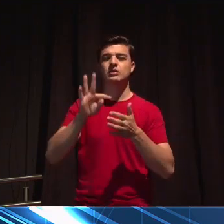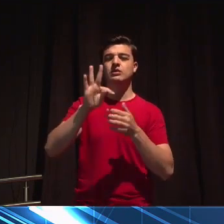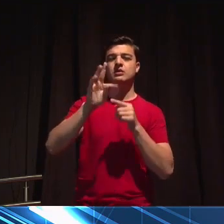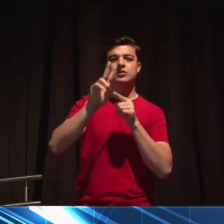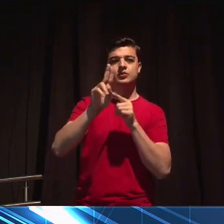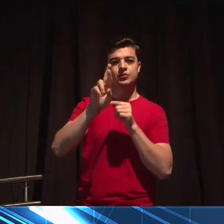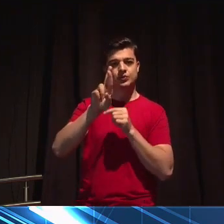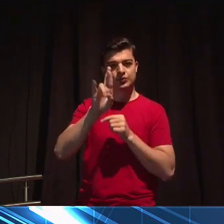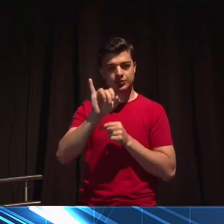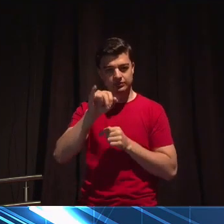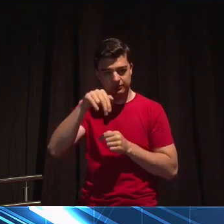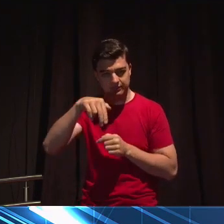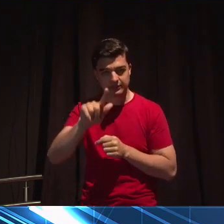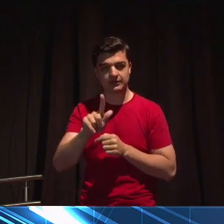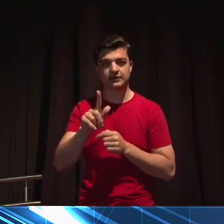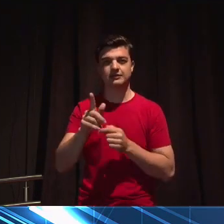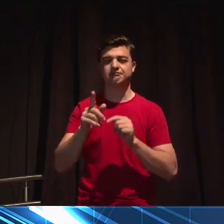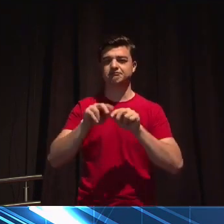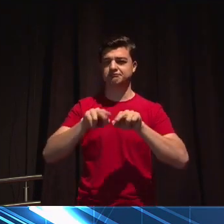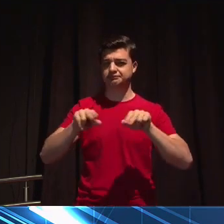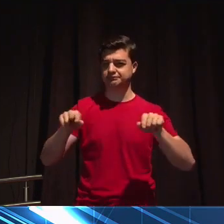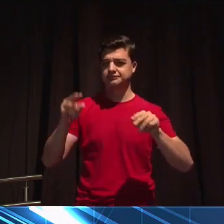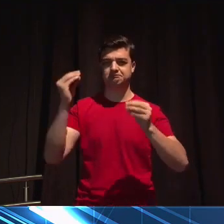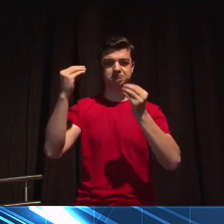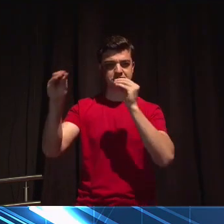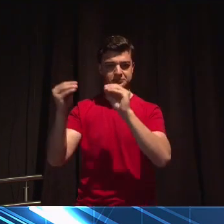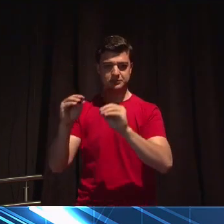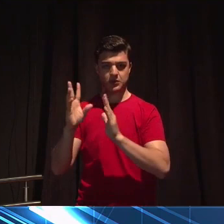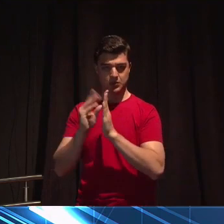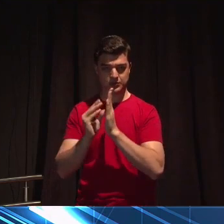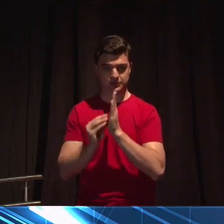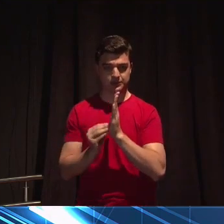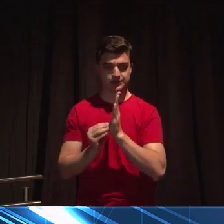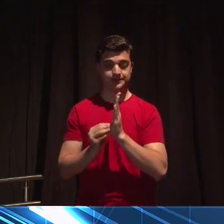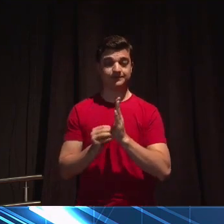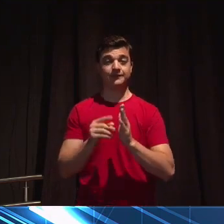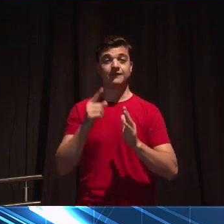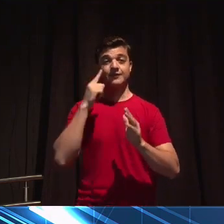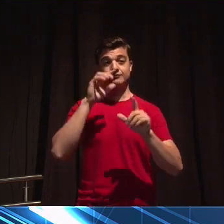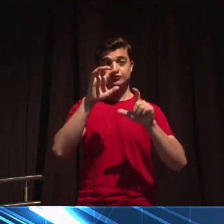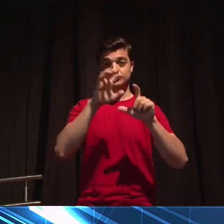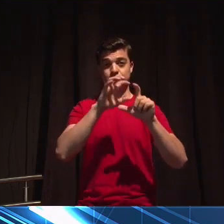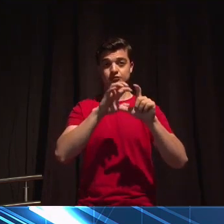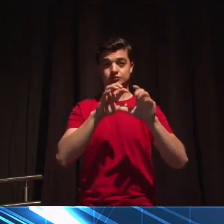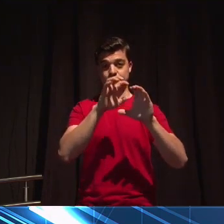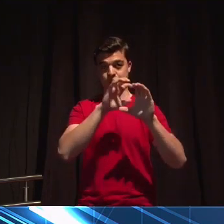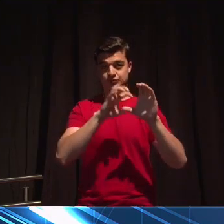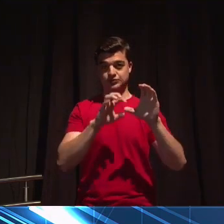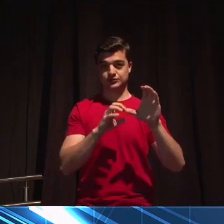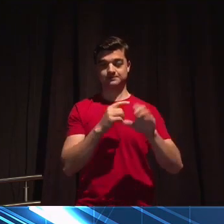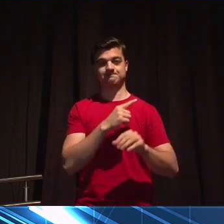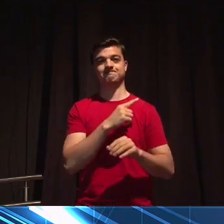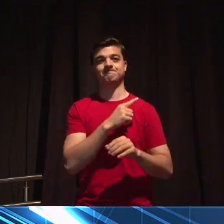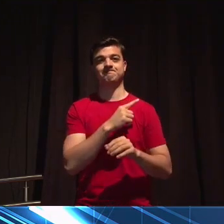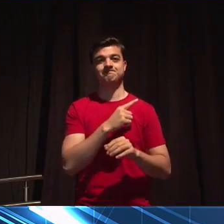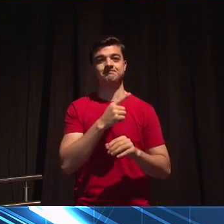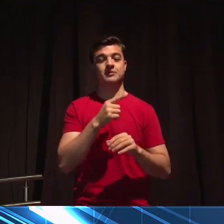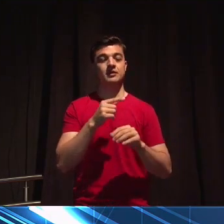Então, caramba, quebrou meu Linktree ali, mas tem um QR Code. E também vocês podem me adicionar no LinkedIn, qualquer